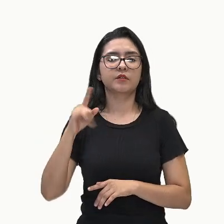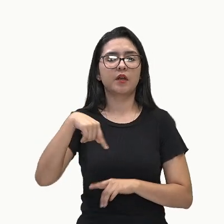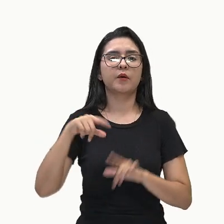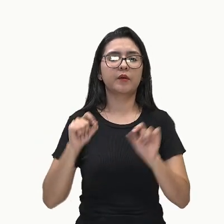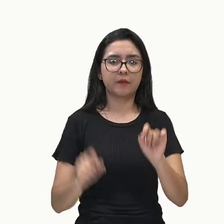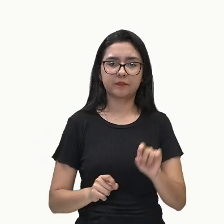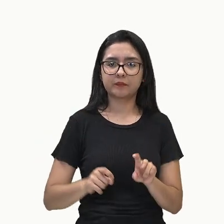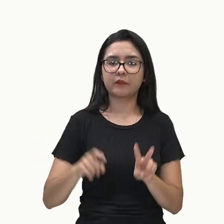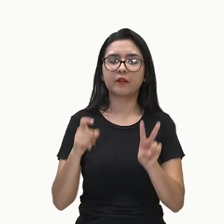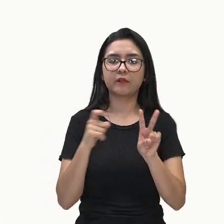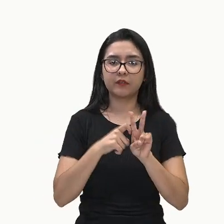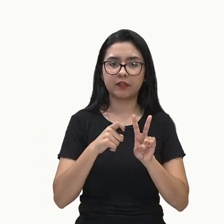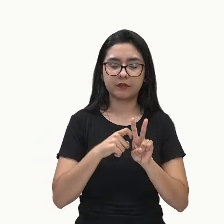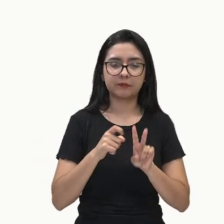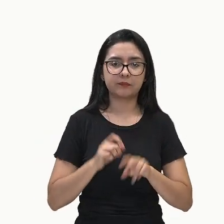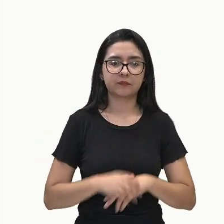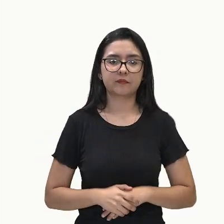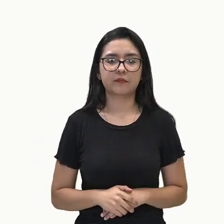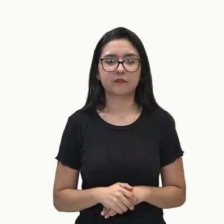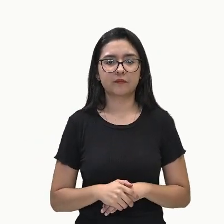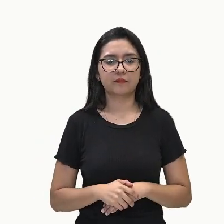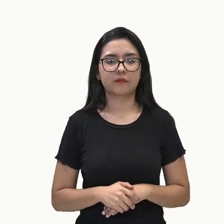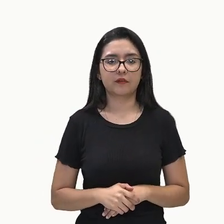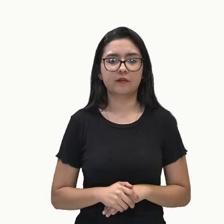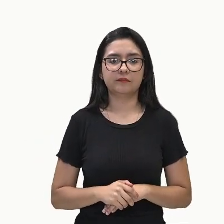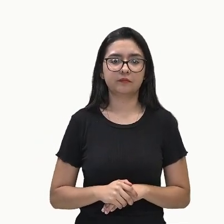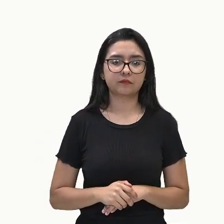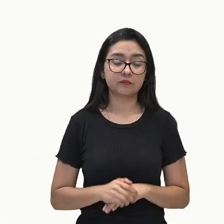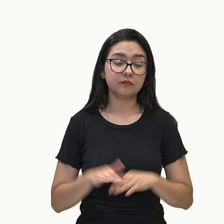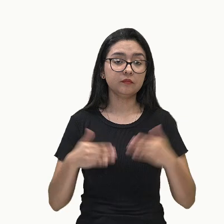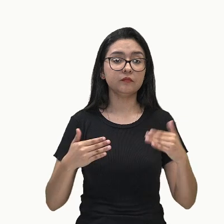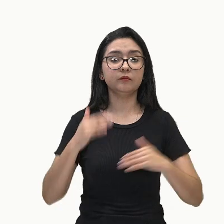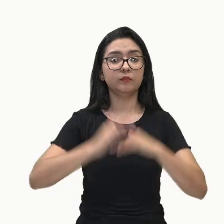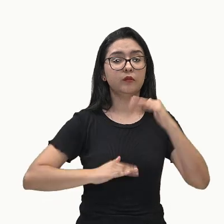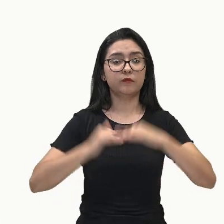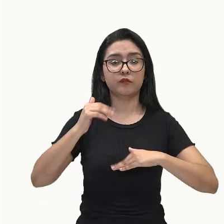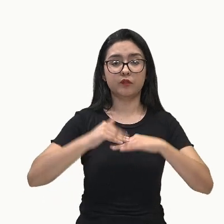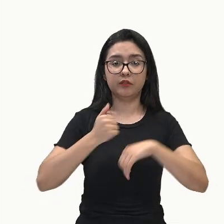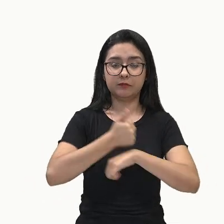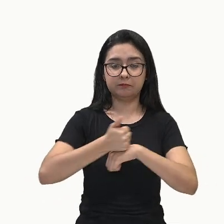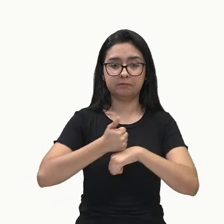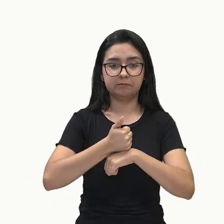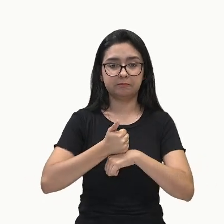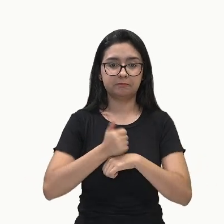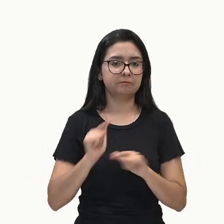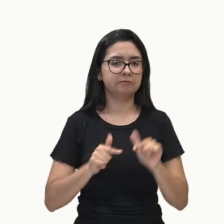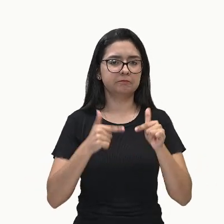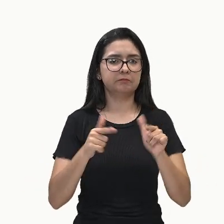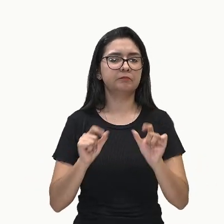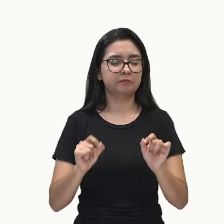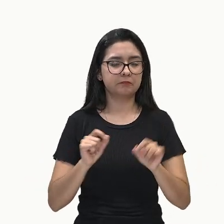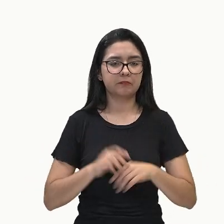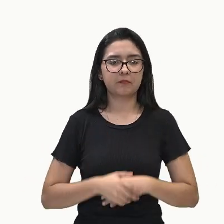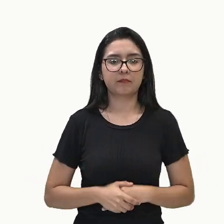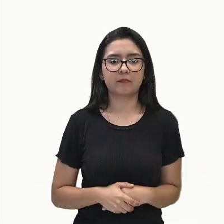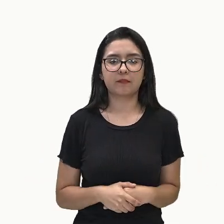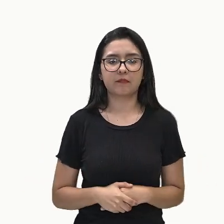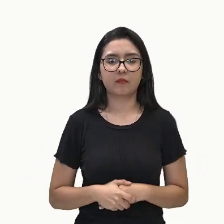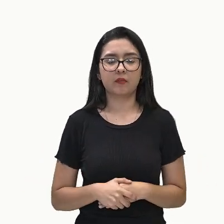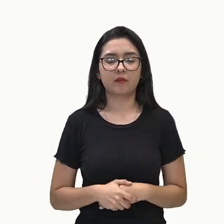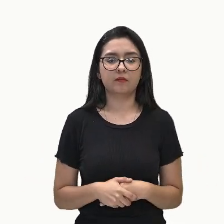ser veterinário, que é a persona que atiende a los animales cuando